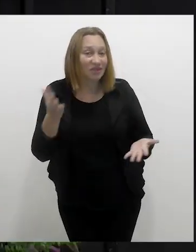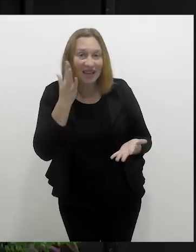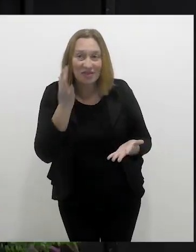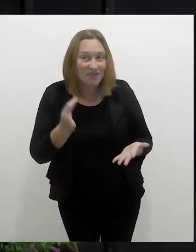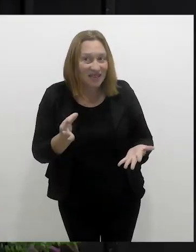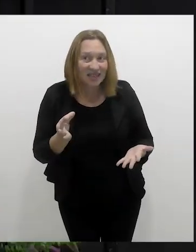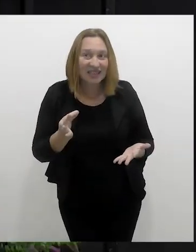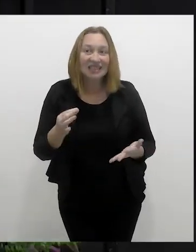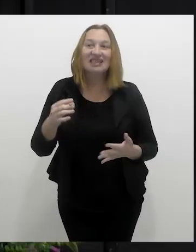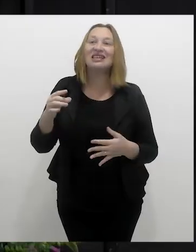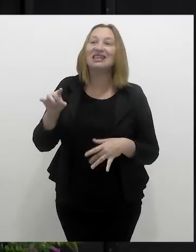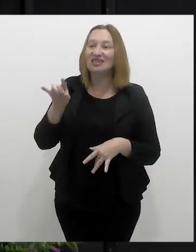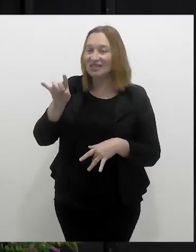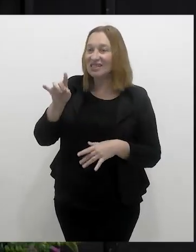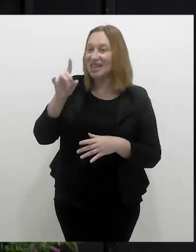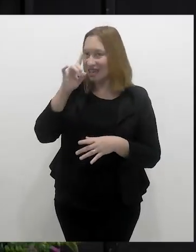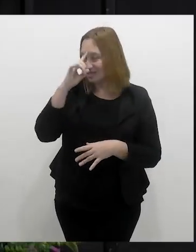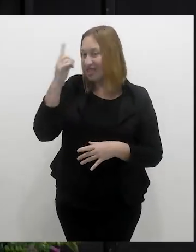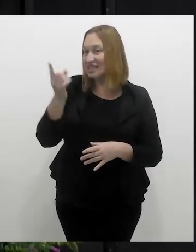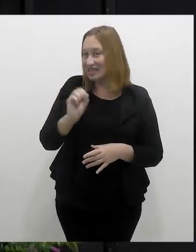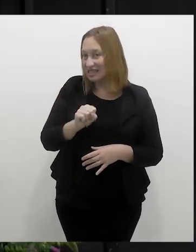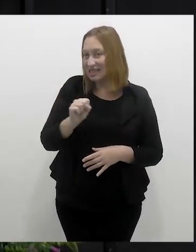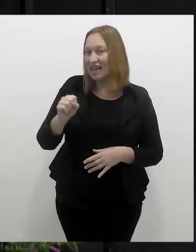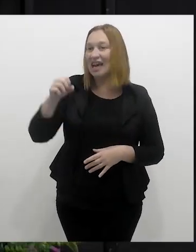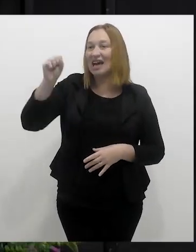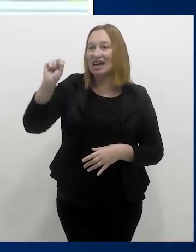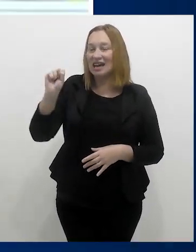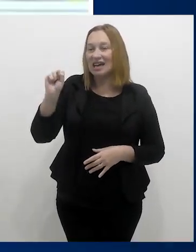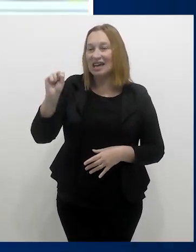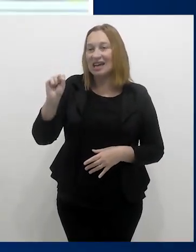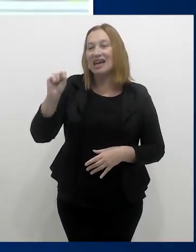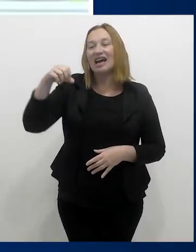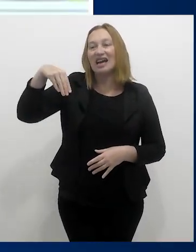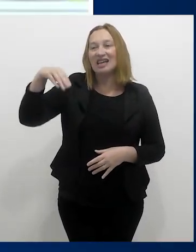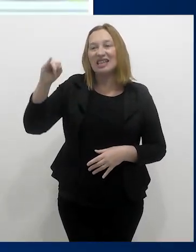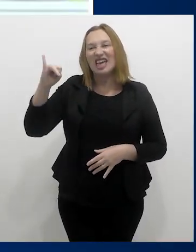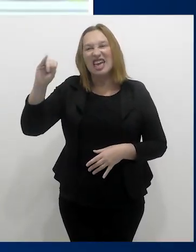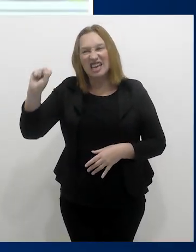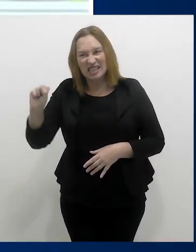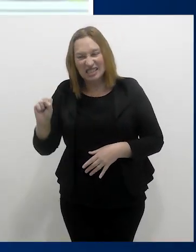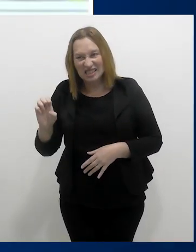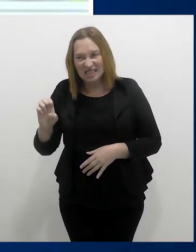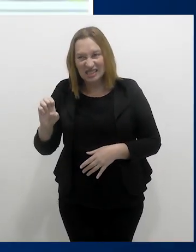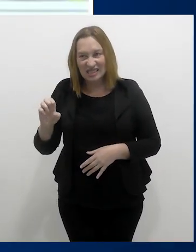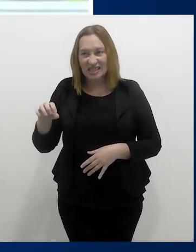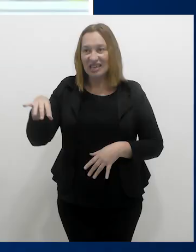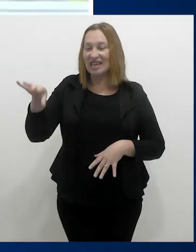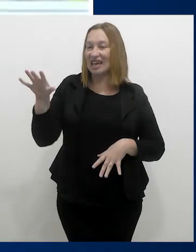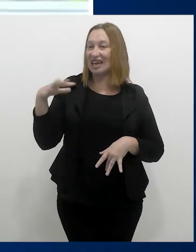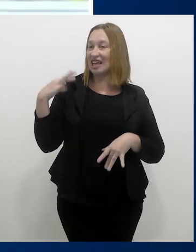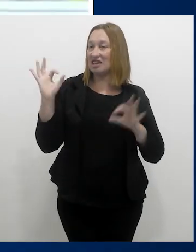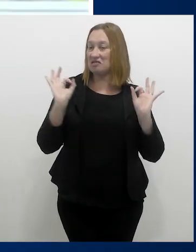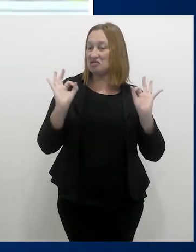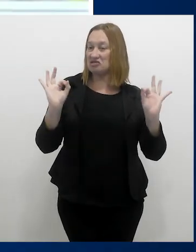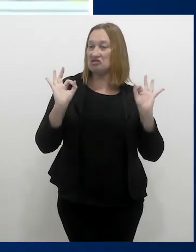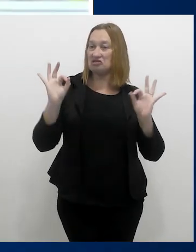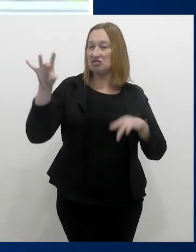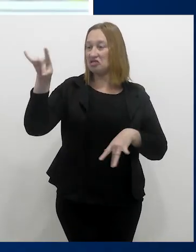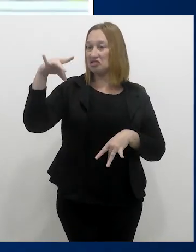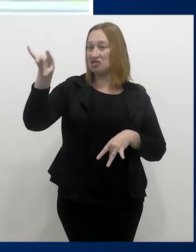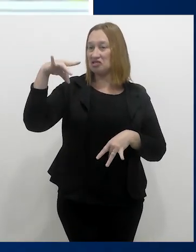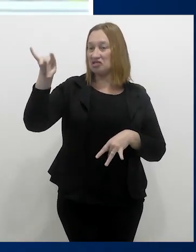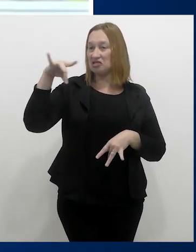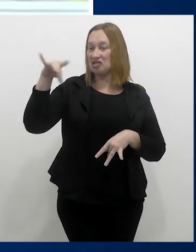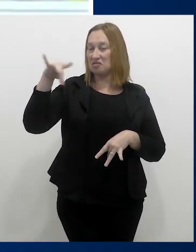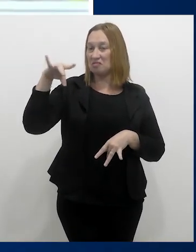querer. Adivinhou, não adivinhou. A Neise comprou um sininho, sabe aqueles sininhos que madame tinha antigamente para